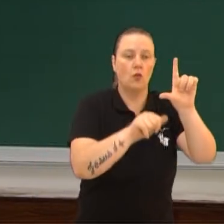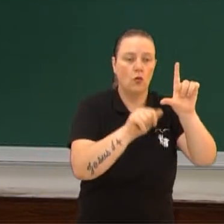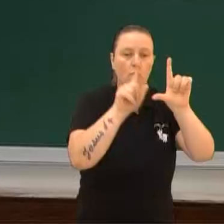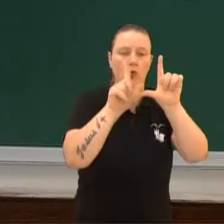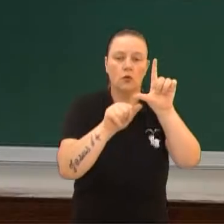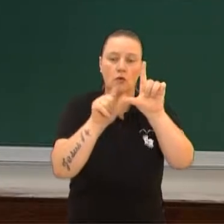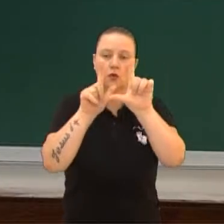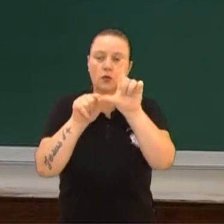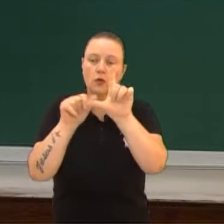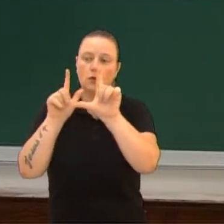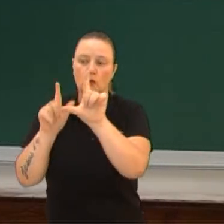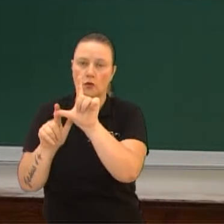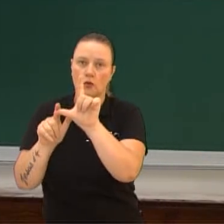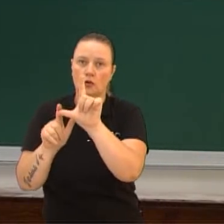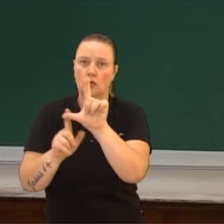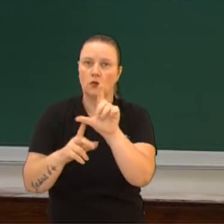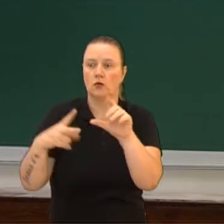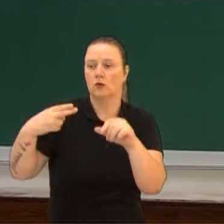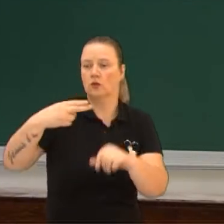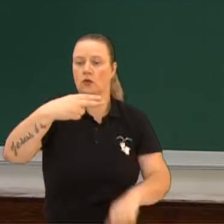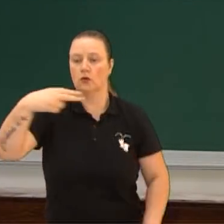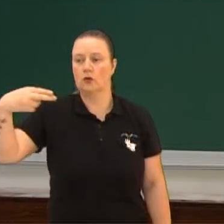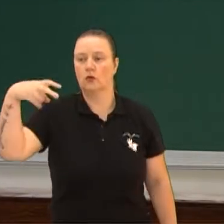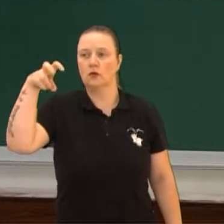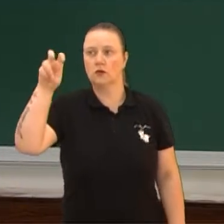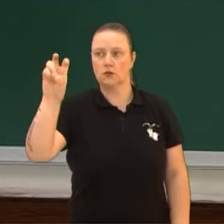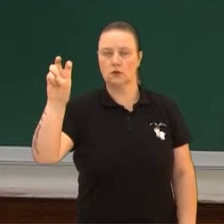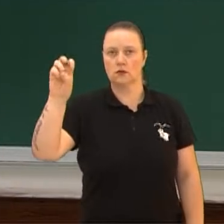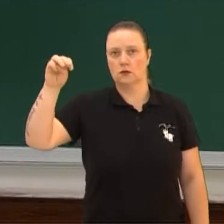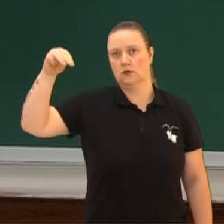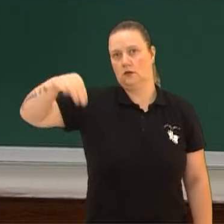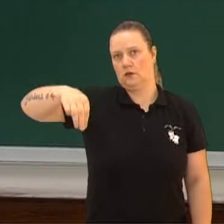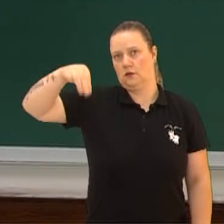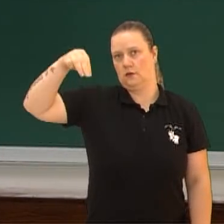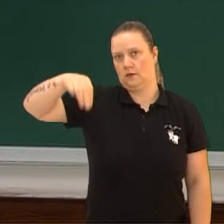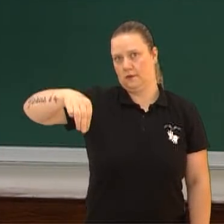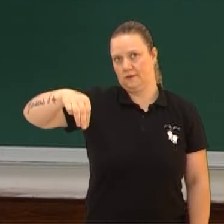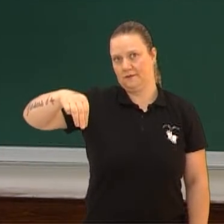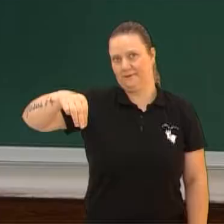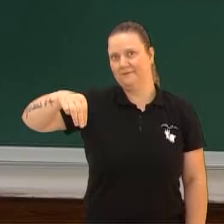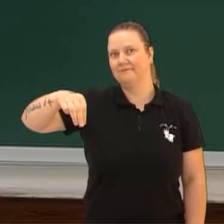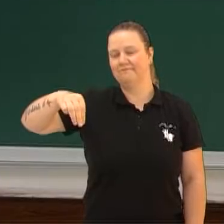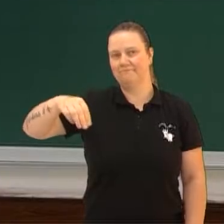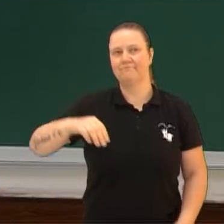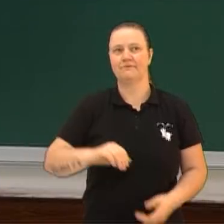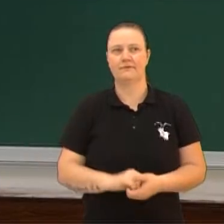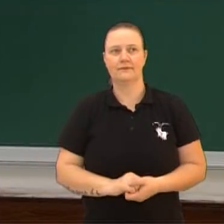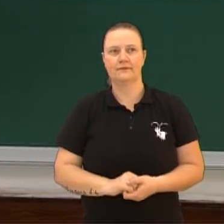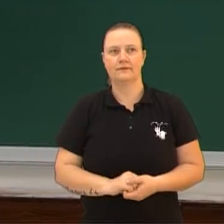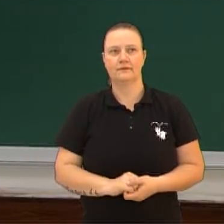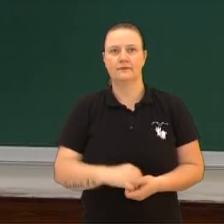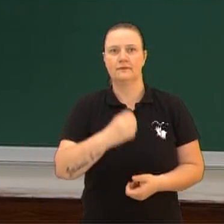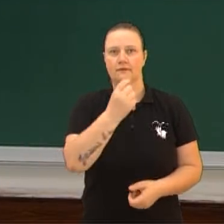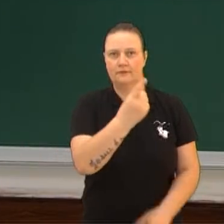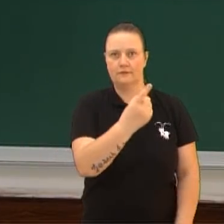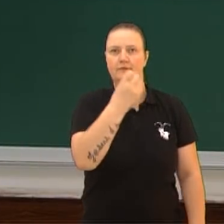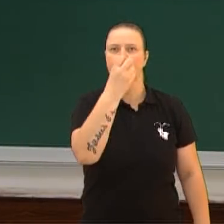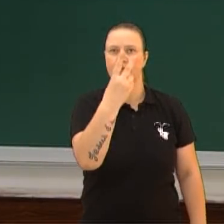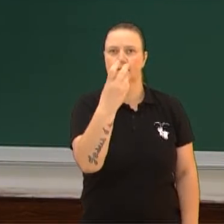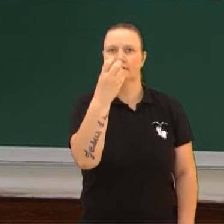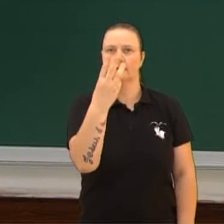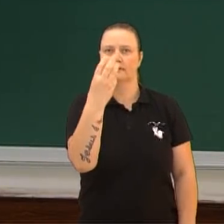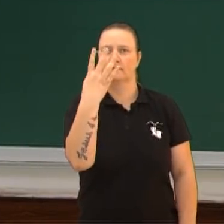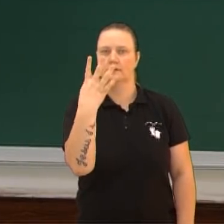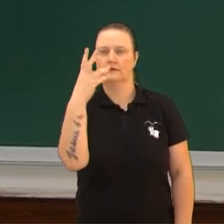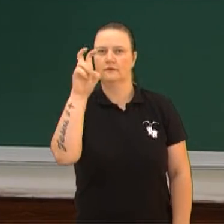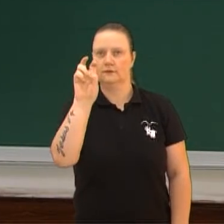eu tenho, né? Eu tenho lá um tanto que ele vai andar. Quanto que é mesmo? 1 metro por letra, né? Então, 1, né? 2,